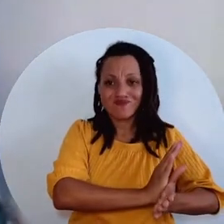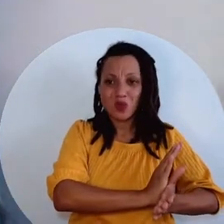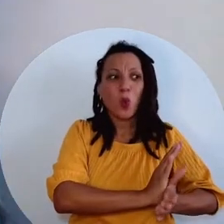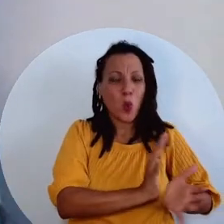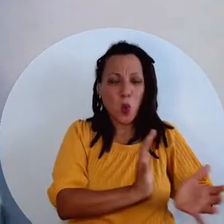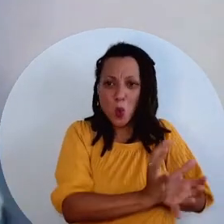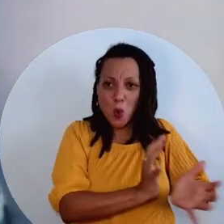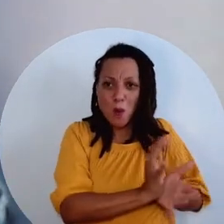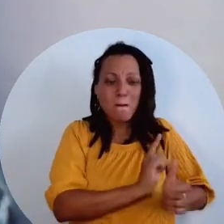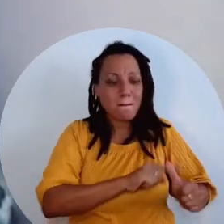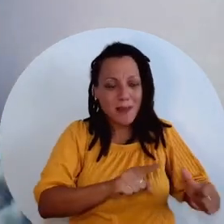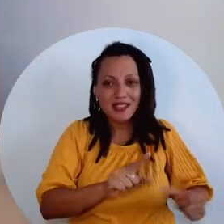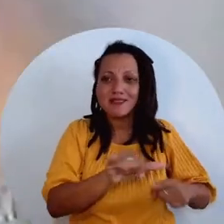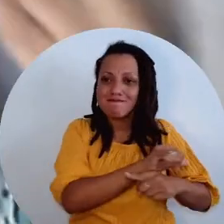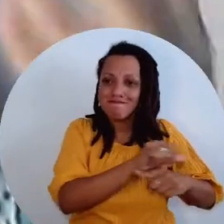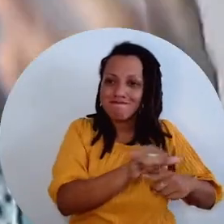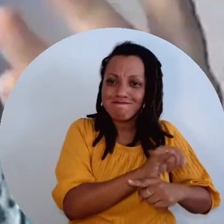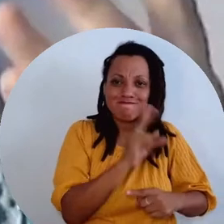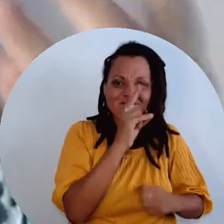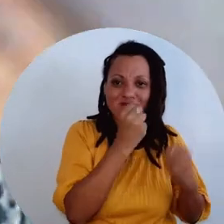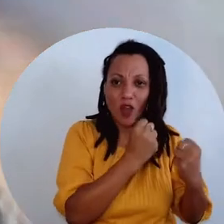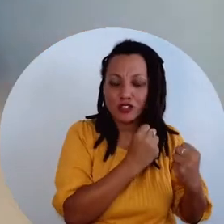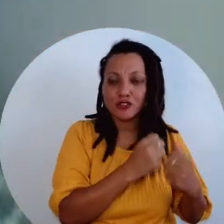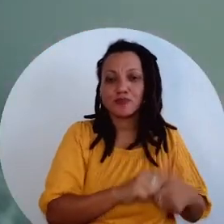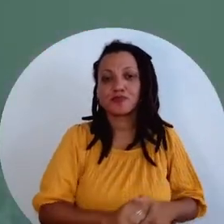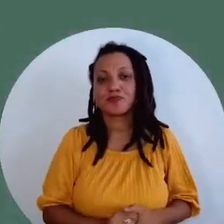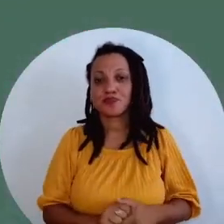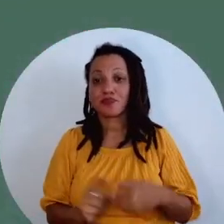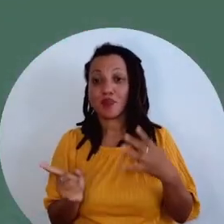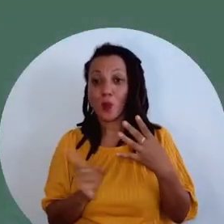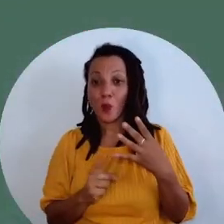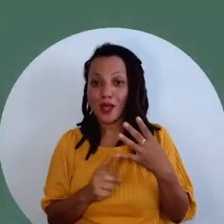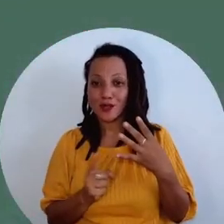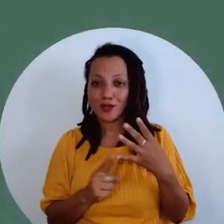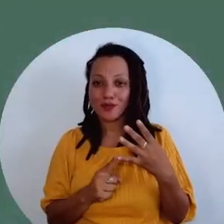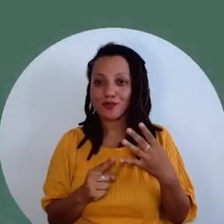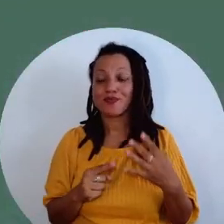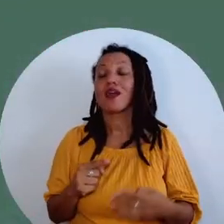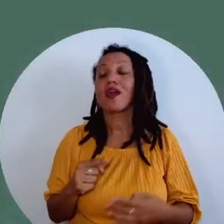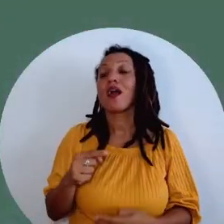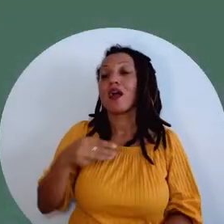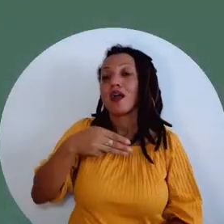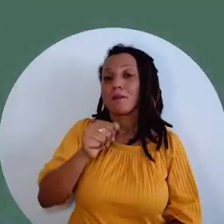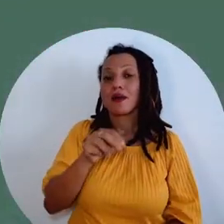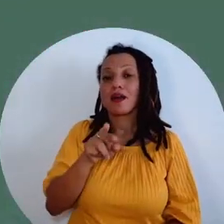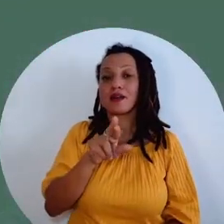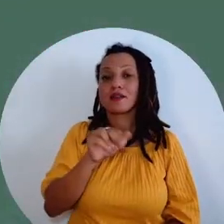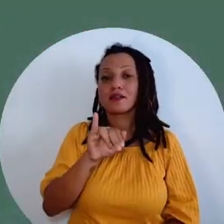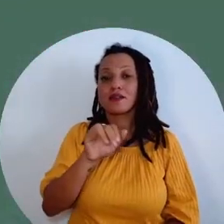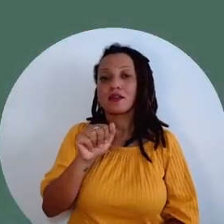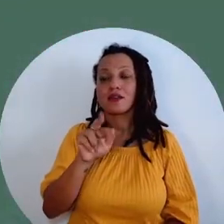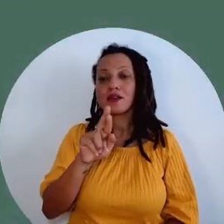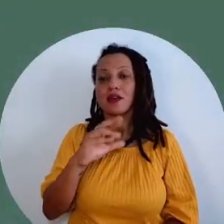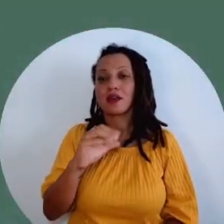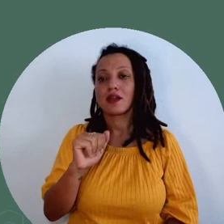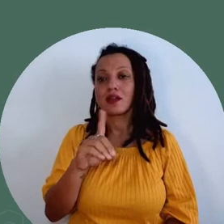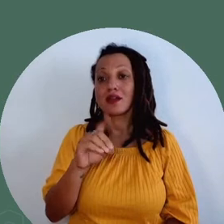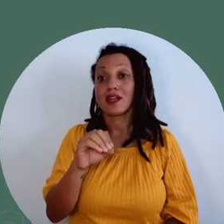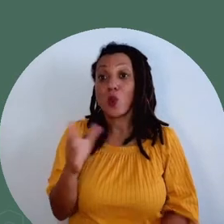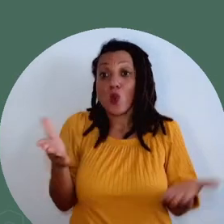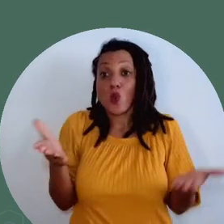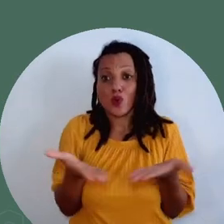aí, isso me leva ao tópico 4, que é o tópico da exemplificação. Então, se